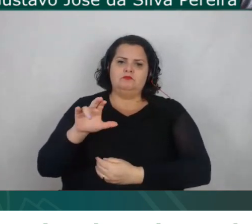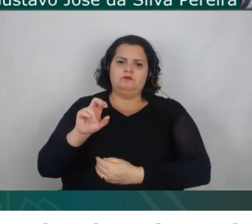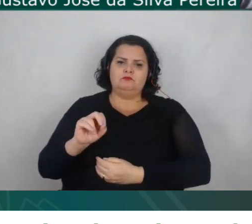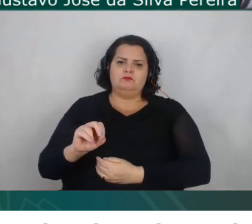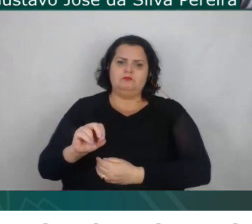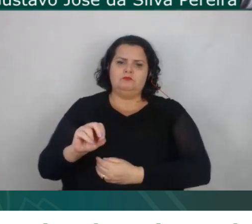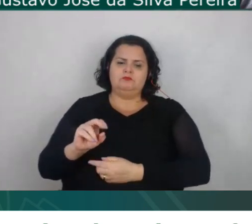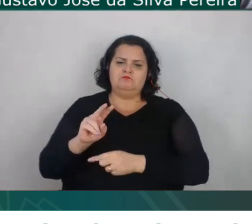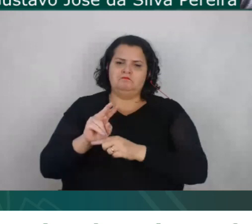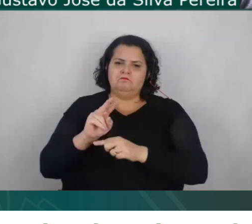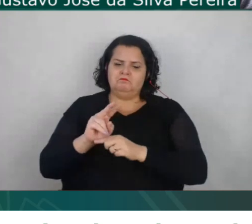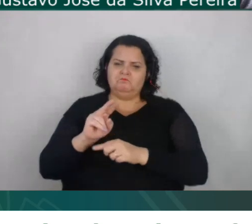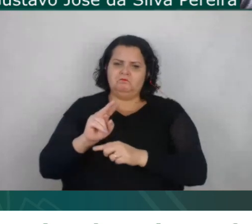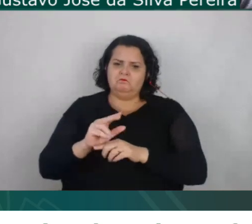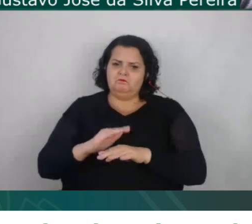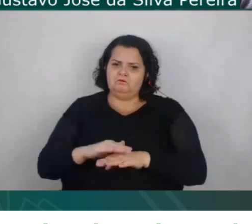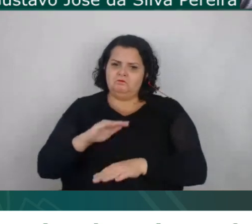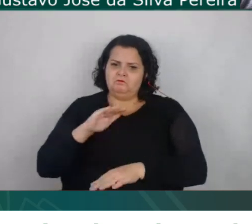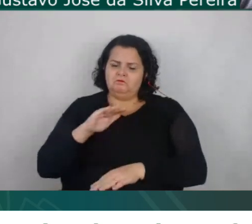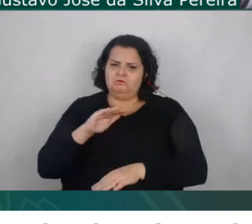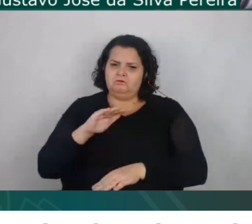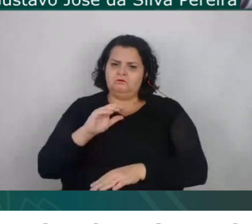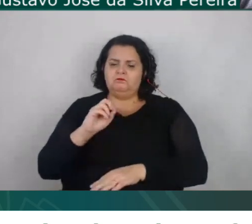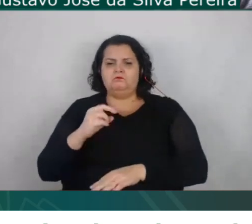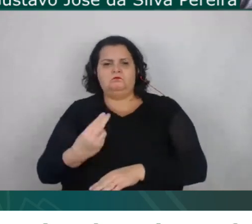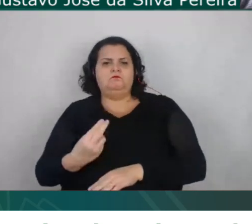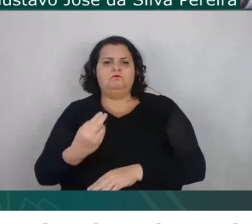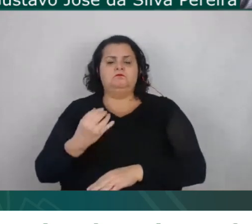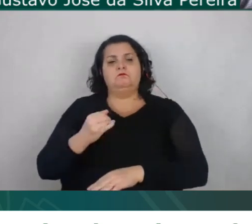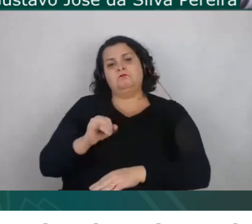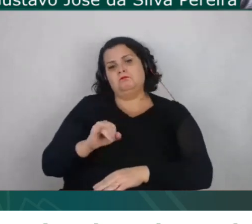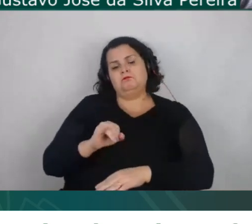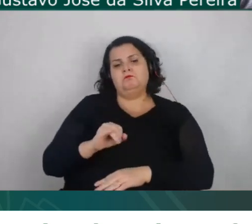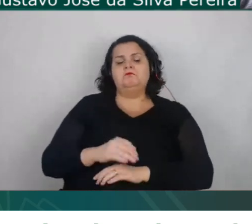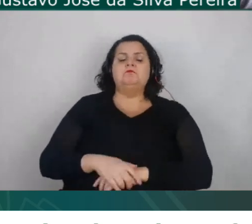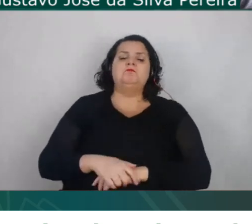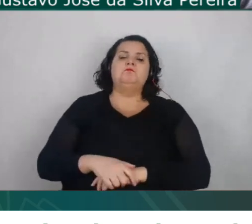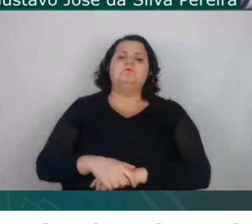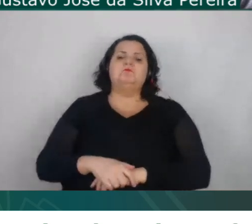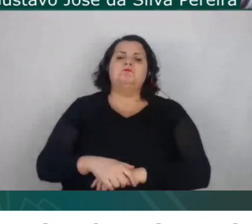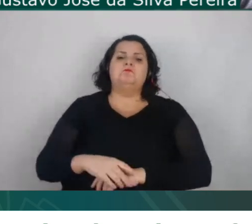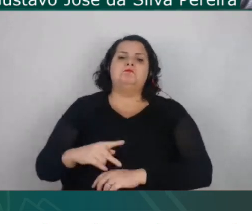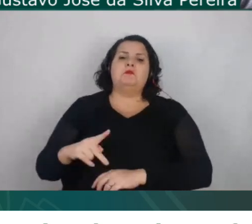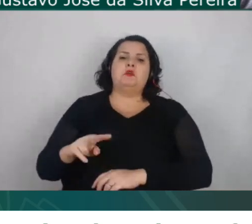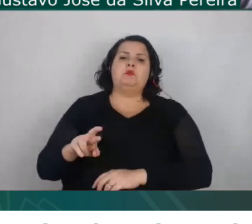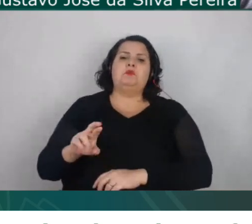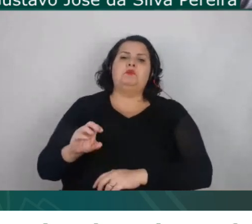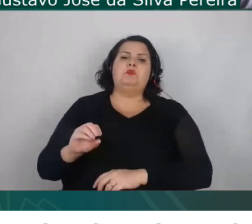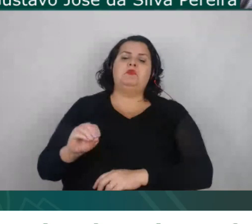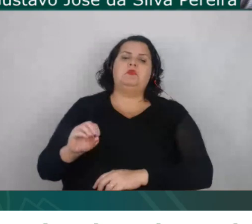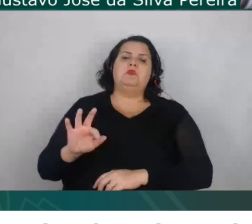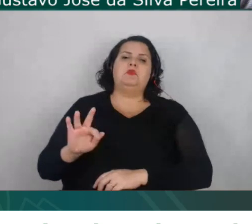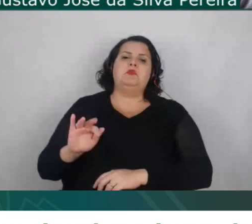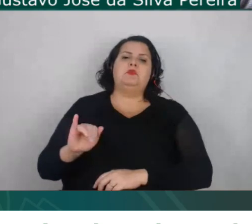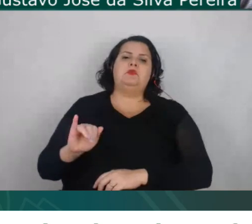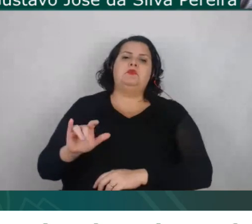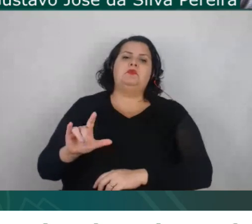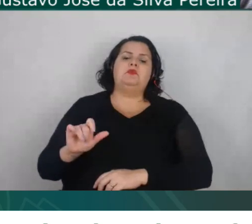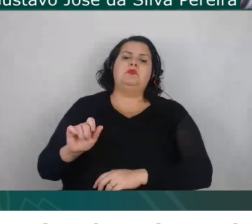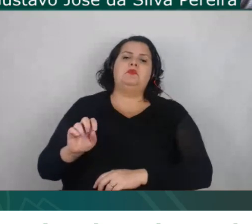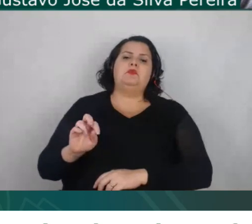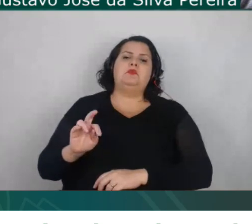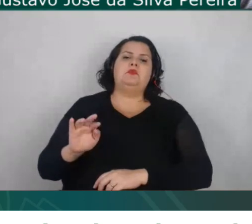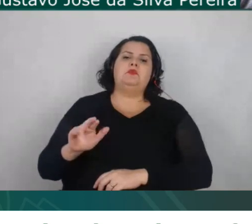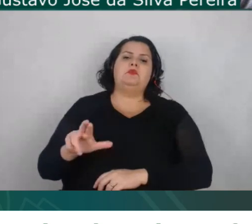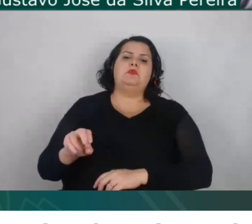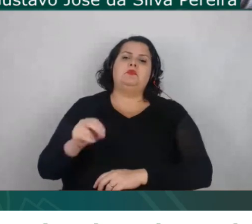ou se poderia ser usado, por exemplo, como profilático em obesos, ou se